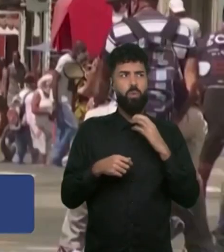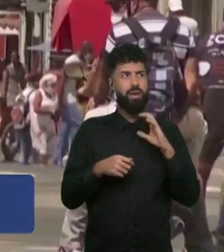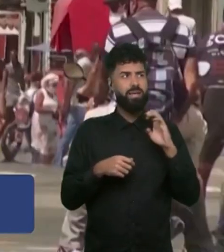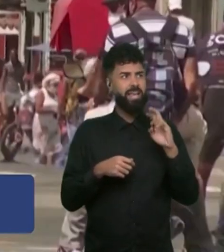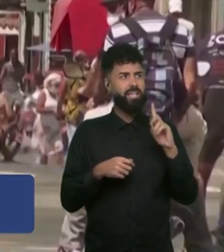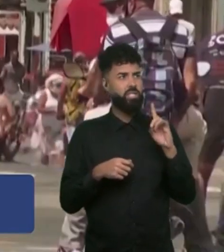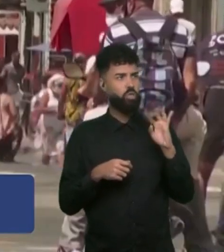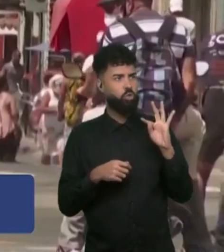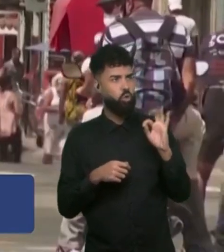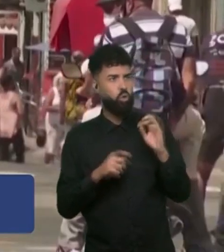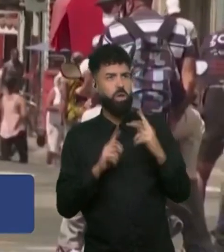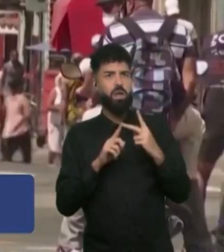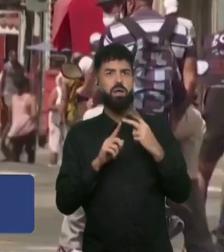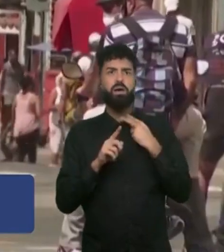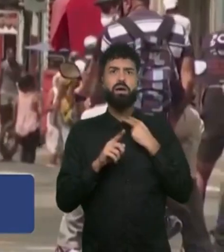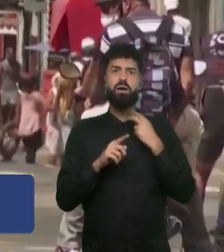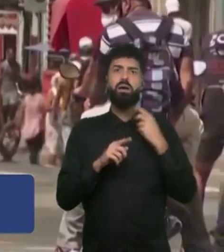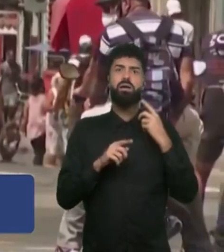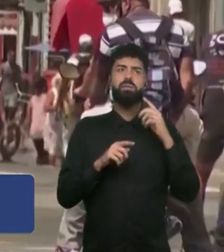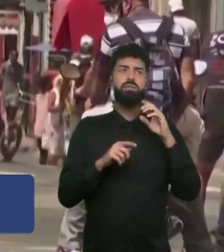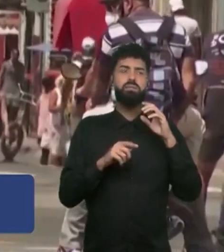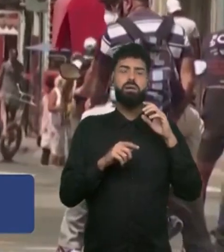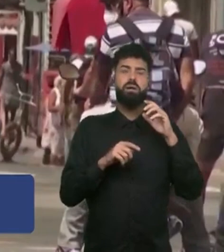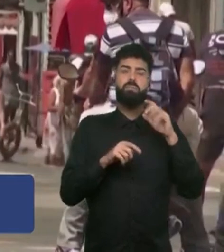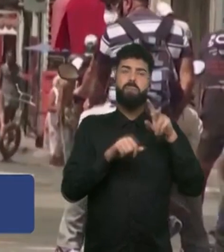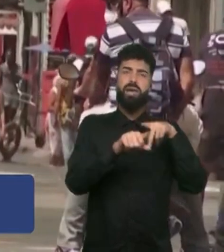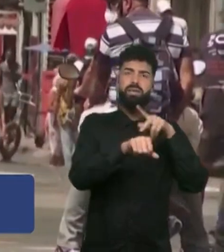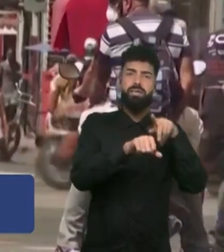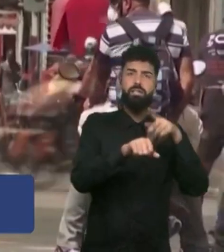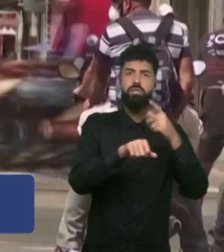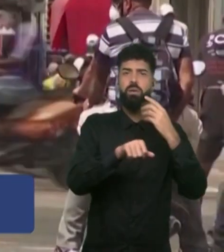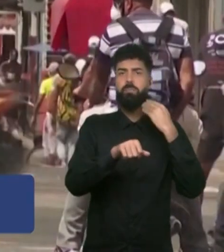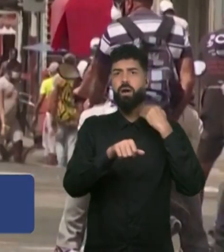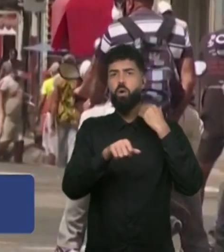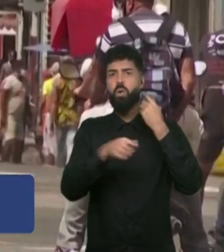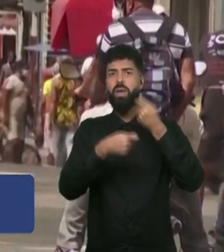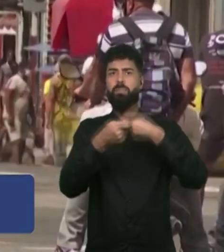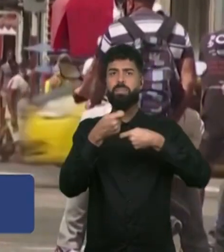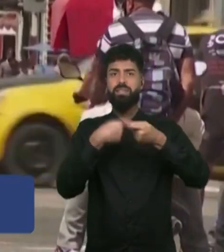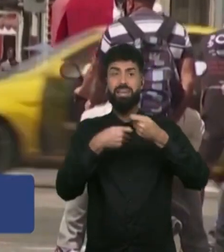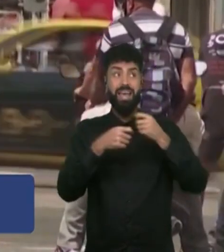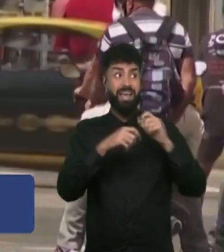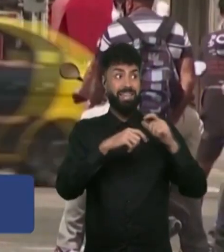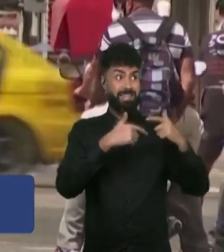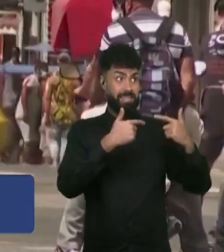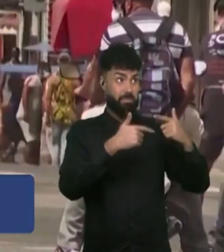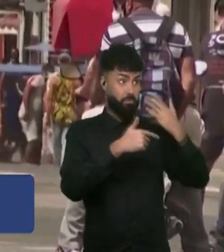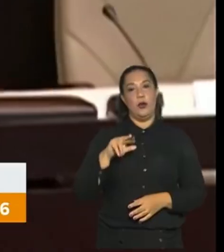mentira de rotular Cuba como um país patrocinador do terrorismo.